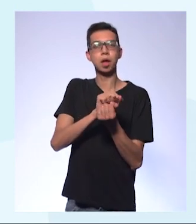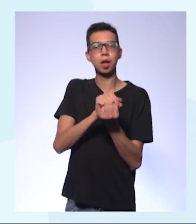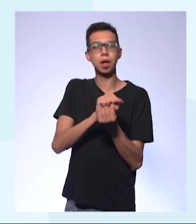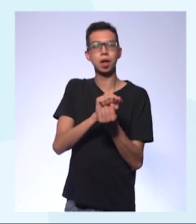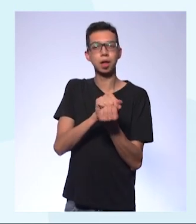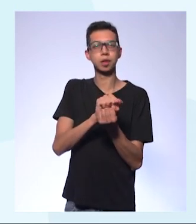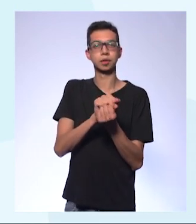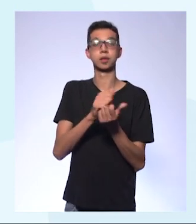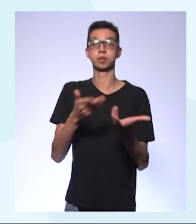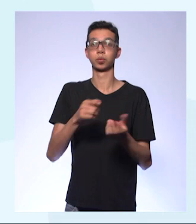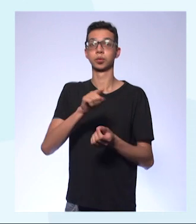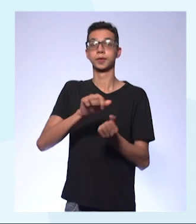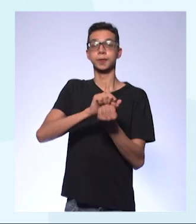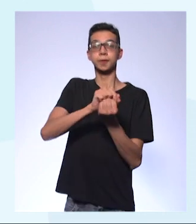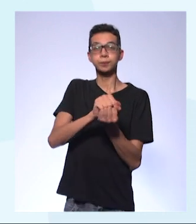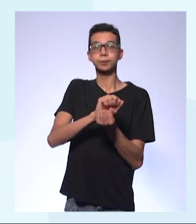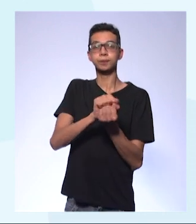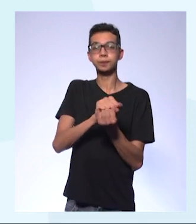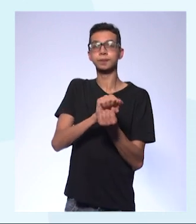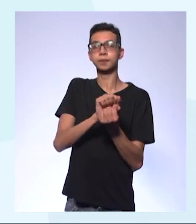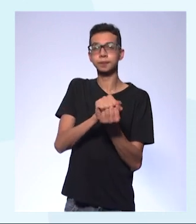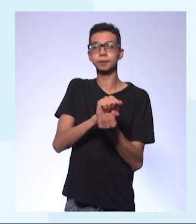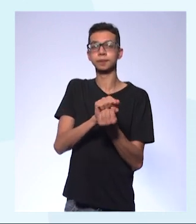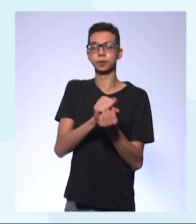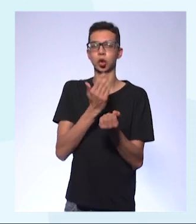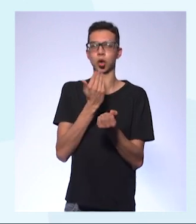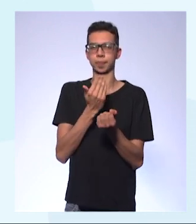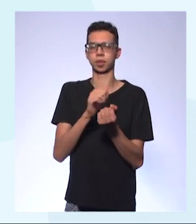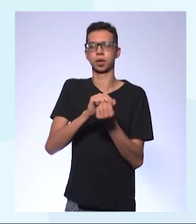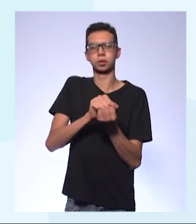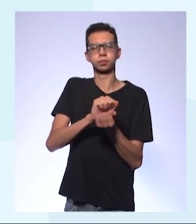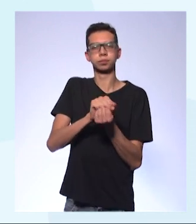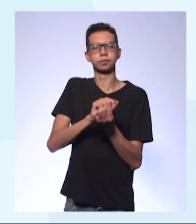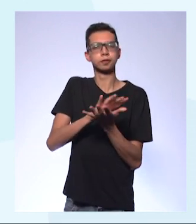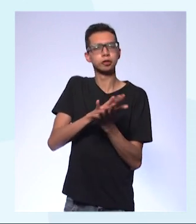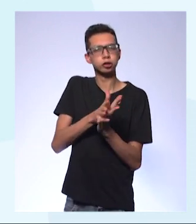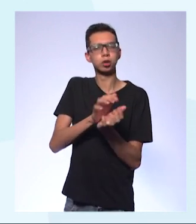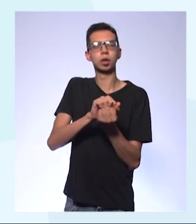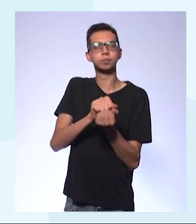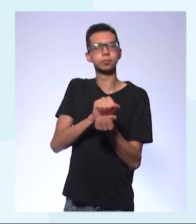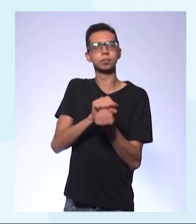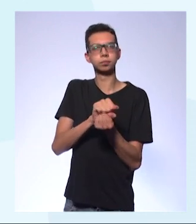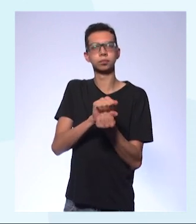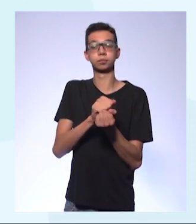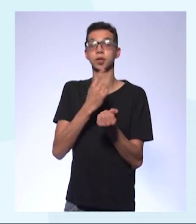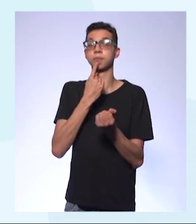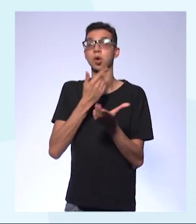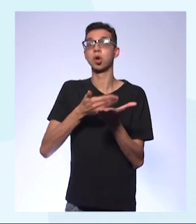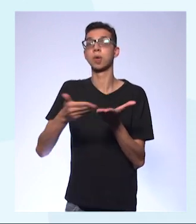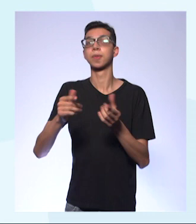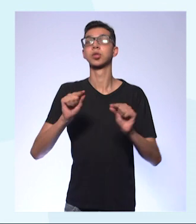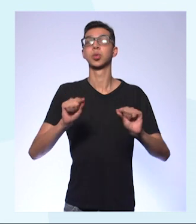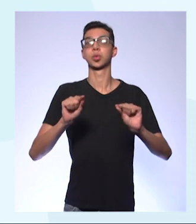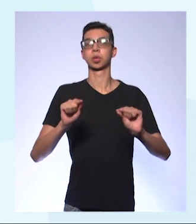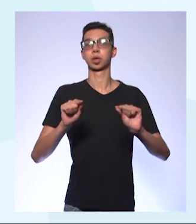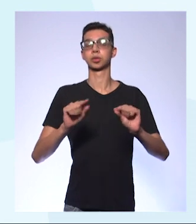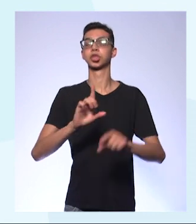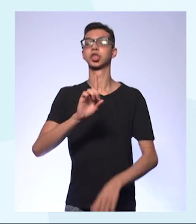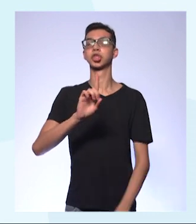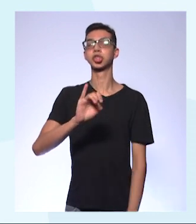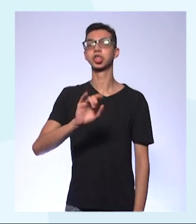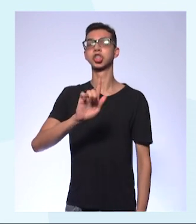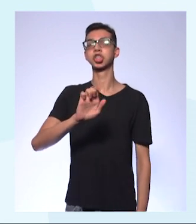a mastigação ali, os dentes triturando o alimento. E é ali na boca que começa o início da digestão